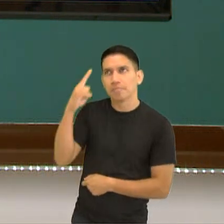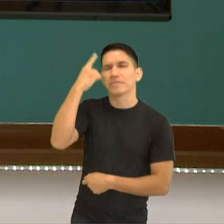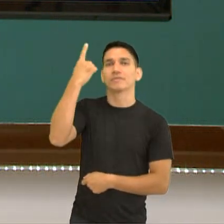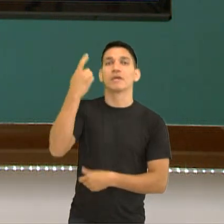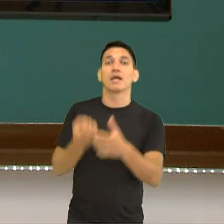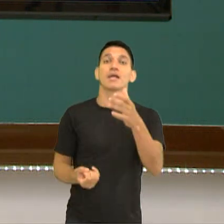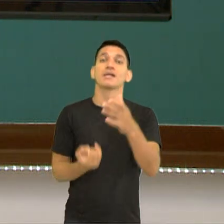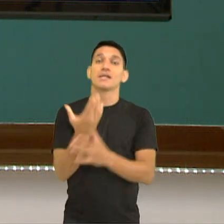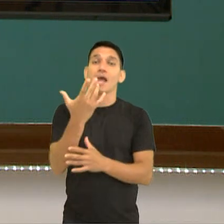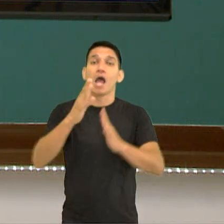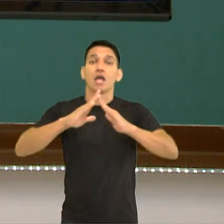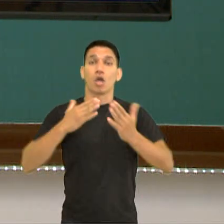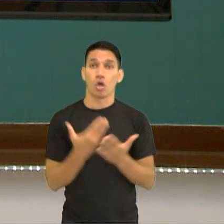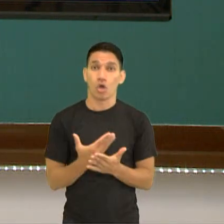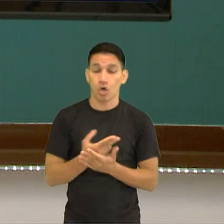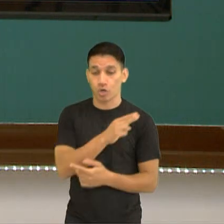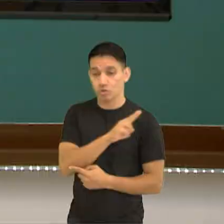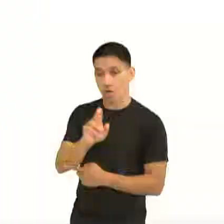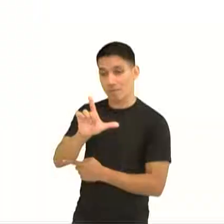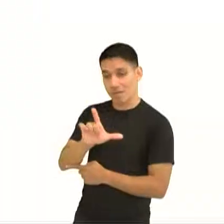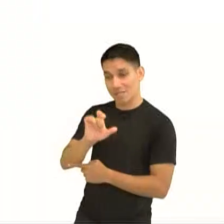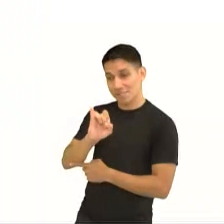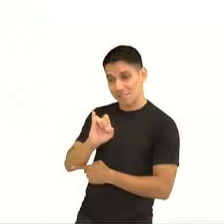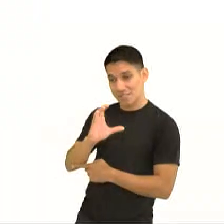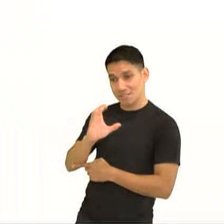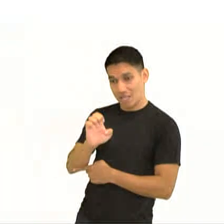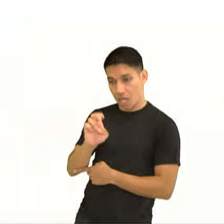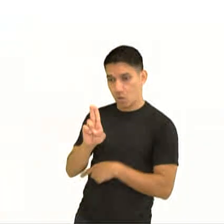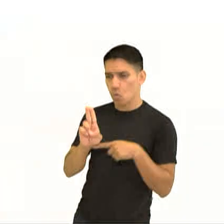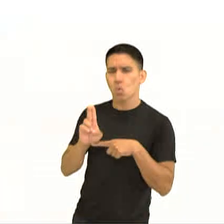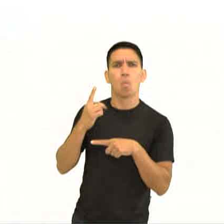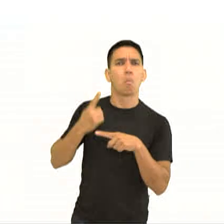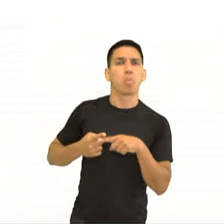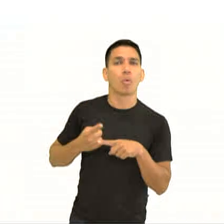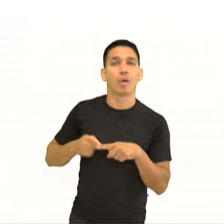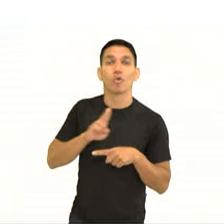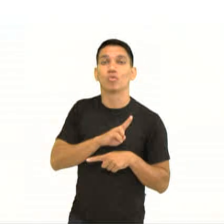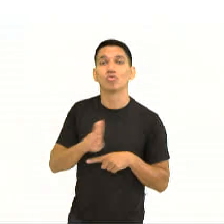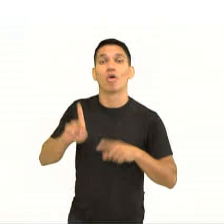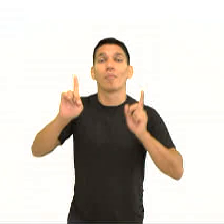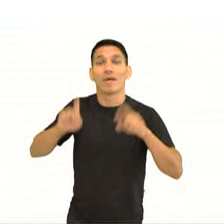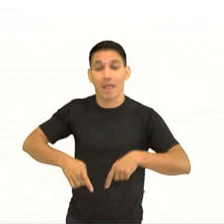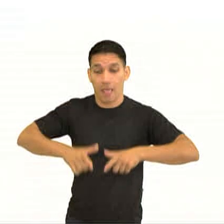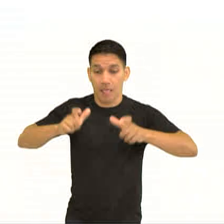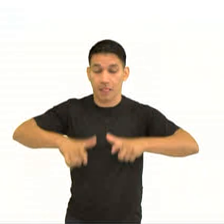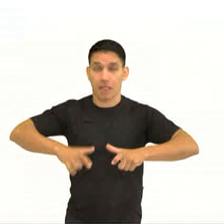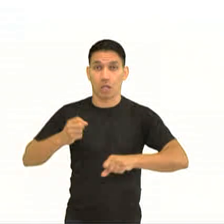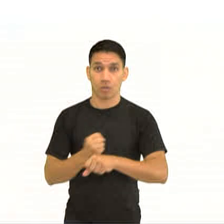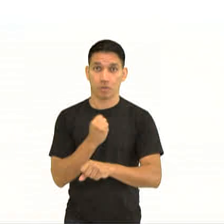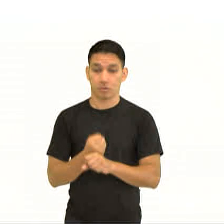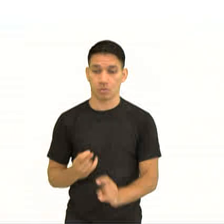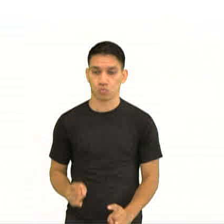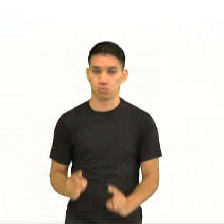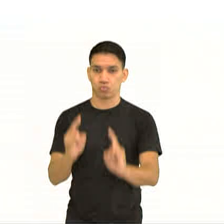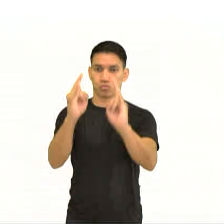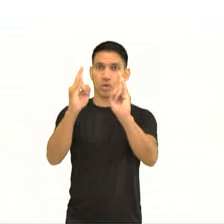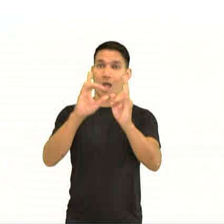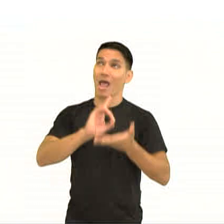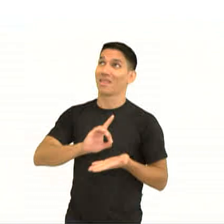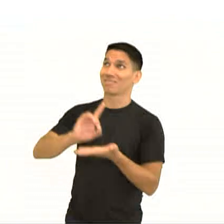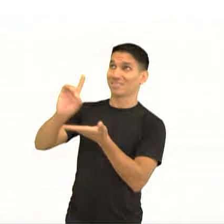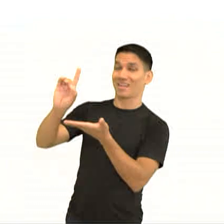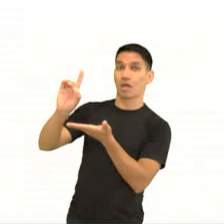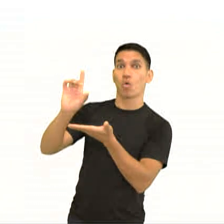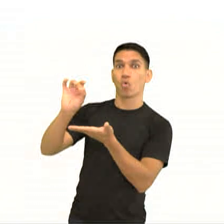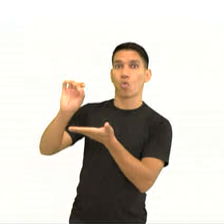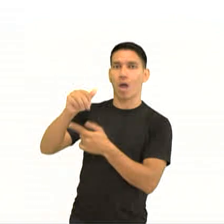Liceu. A escola de Aristóteles recebe este nome por estar situada no edifício dedicado ao deus Apolo